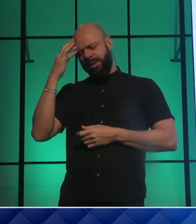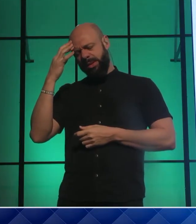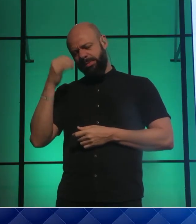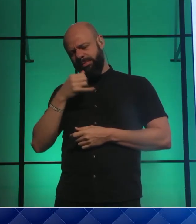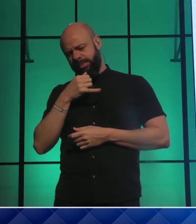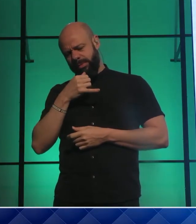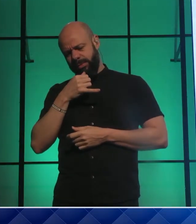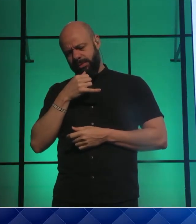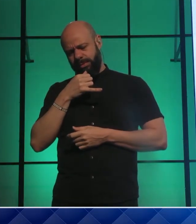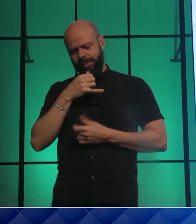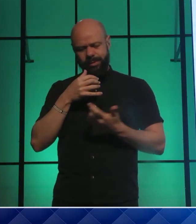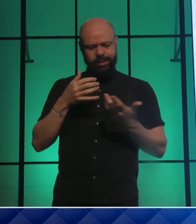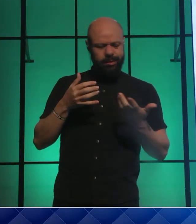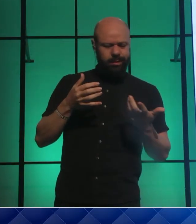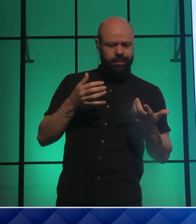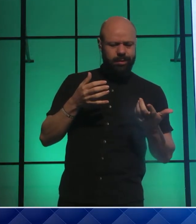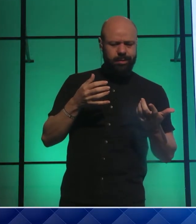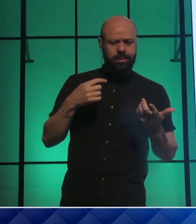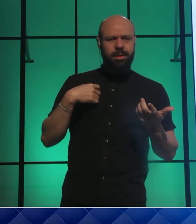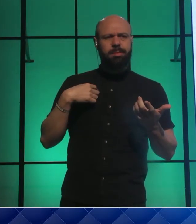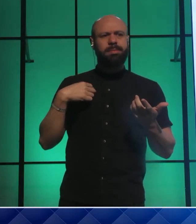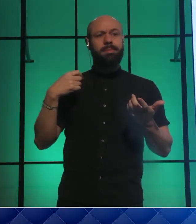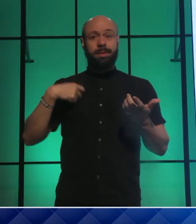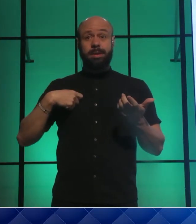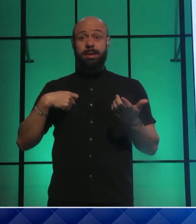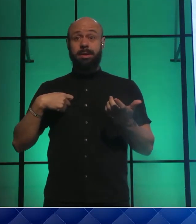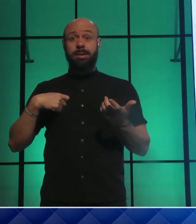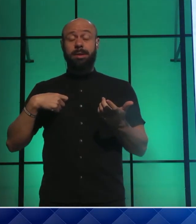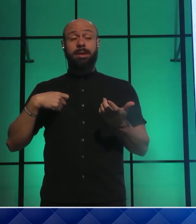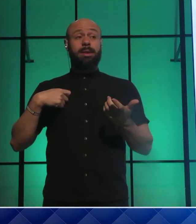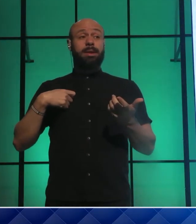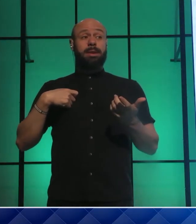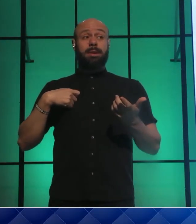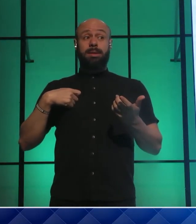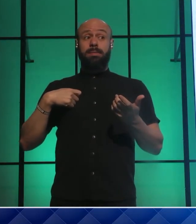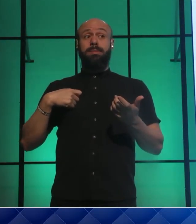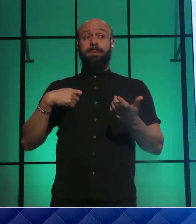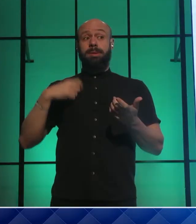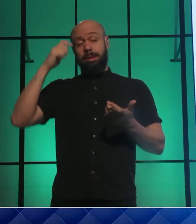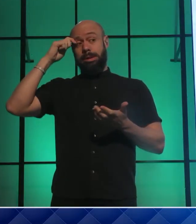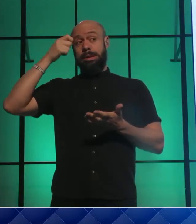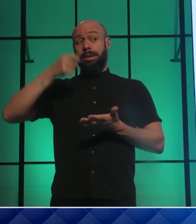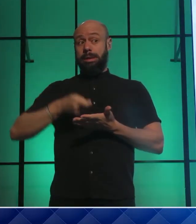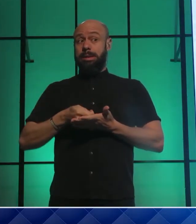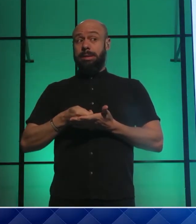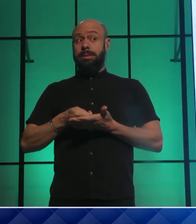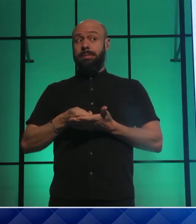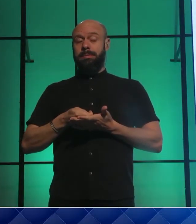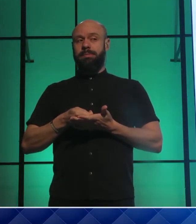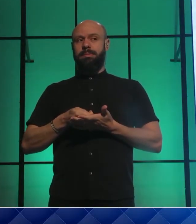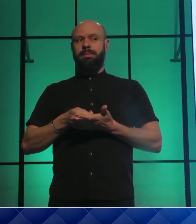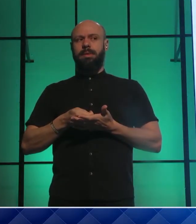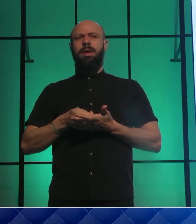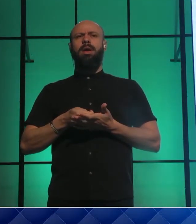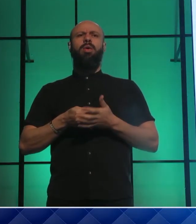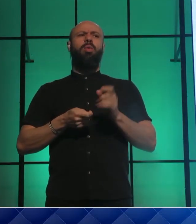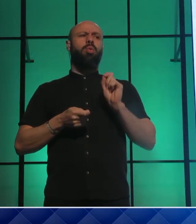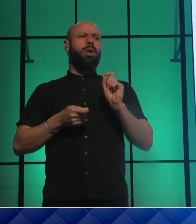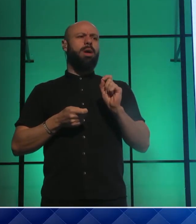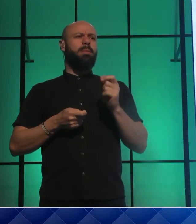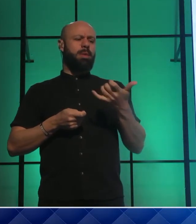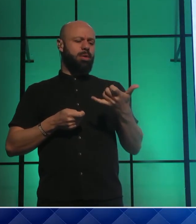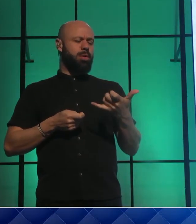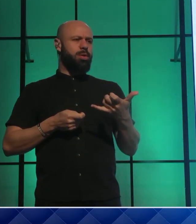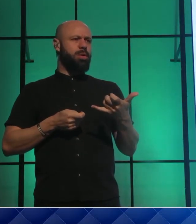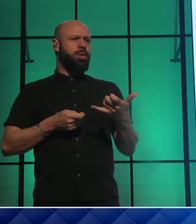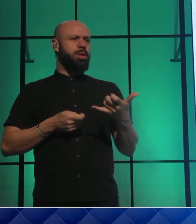E eu precisei tomar uma atitude um tanto quanto radical e eliminei do meu celular um aplicativo